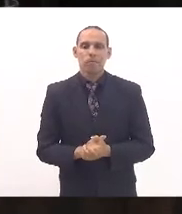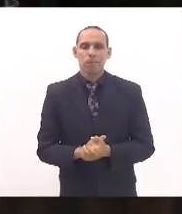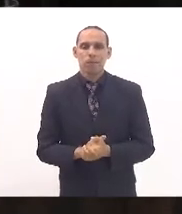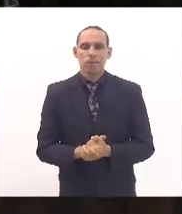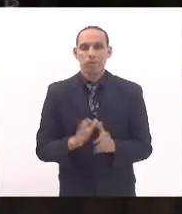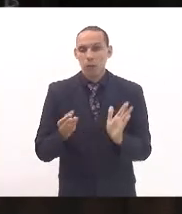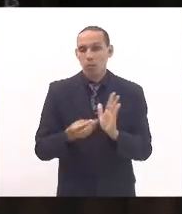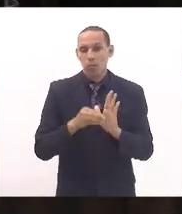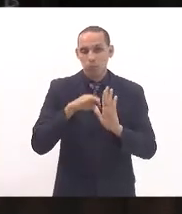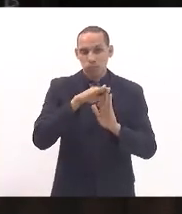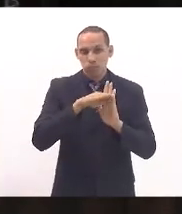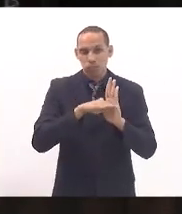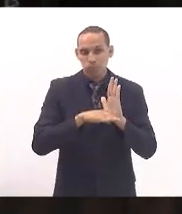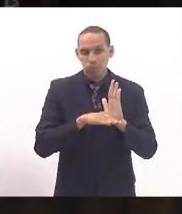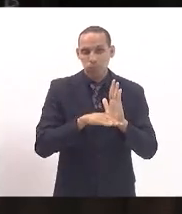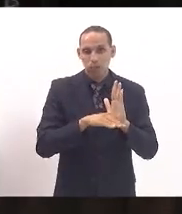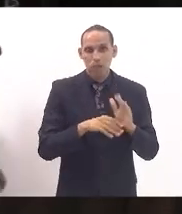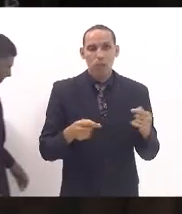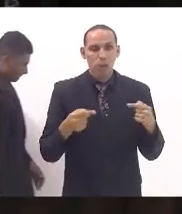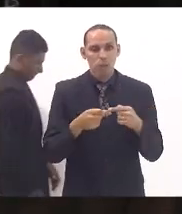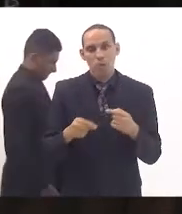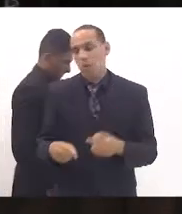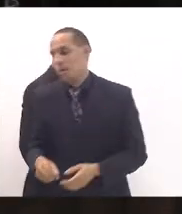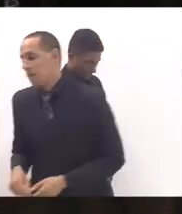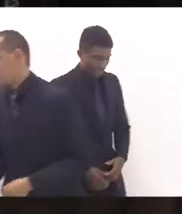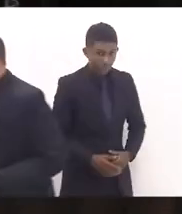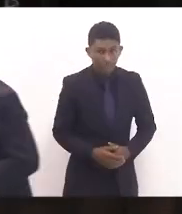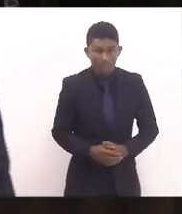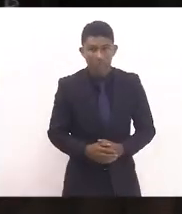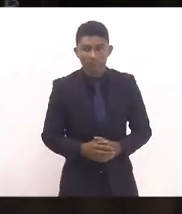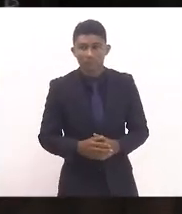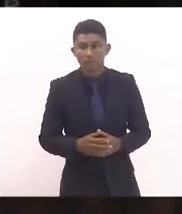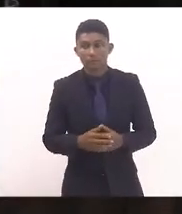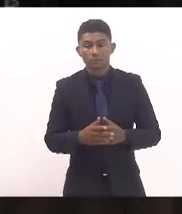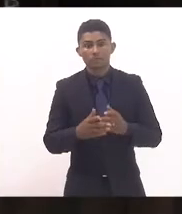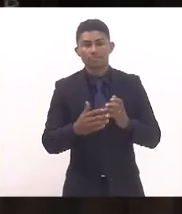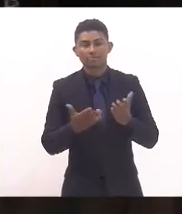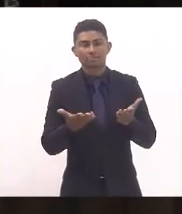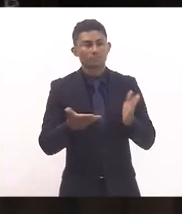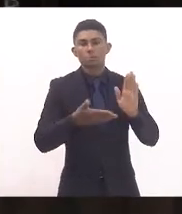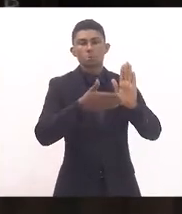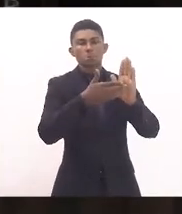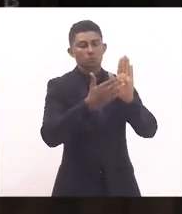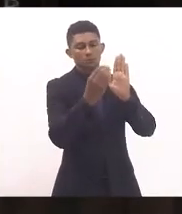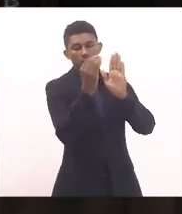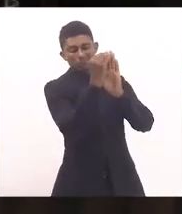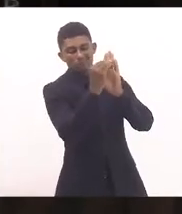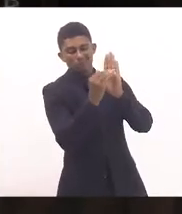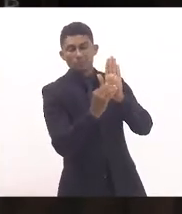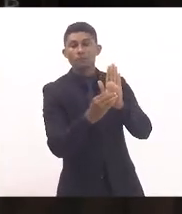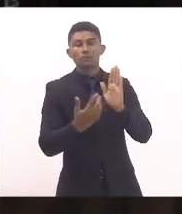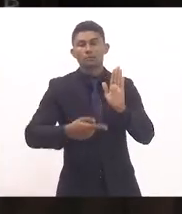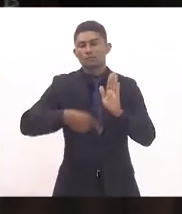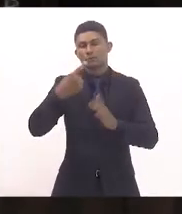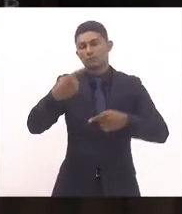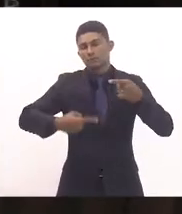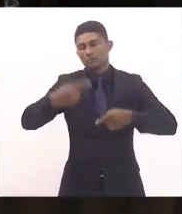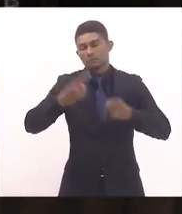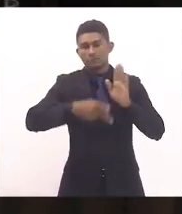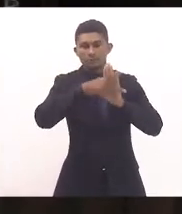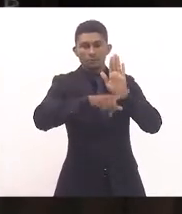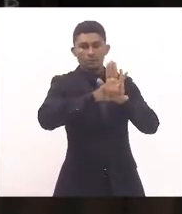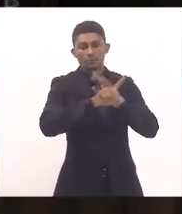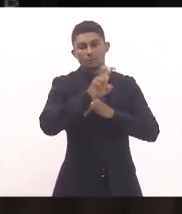Incluídos na ordem do dia. De acordo com o parágrafo 1º do artigo 47 do Regimento Interno, em tramitação ordinária, em primeira discussão, projeto de lei